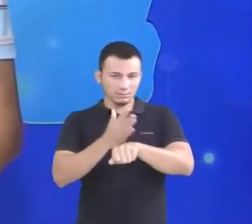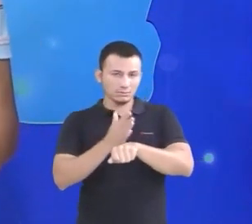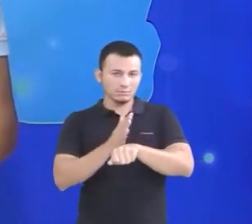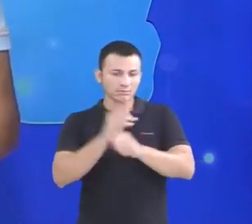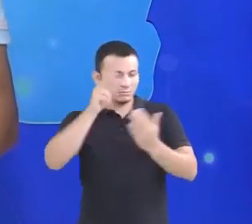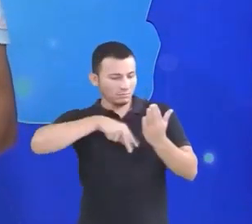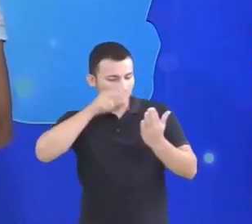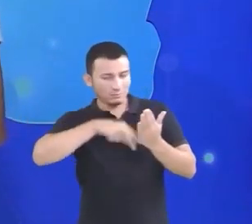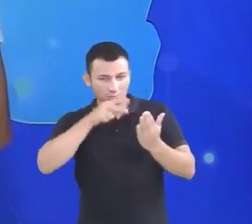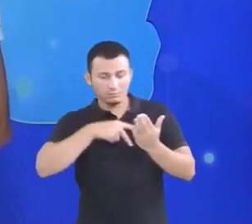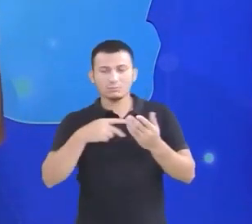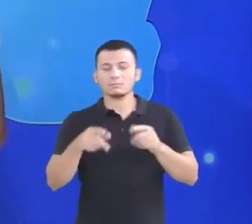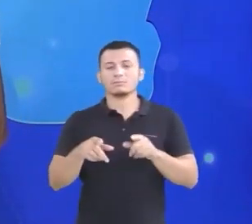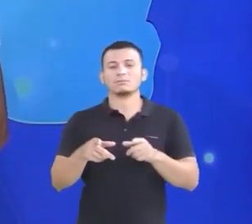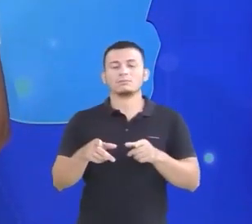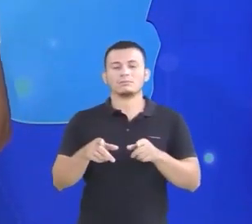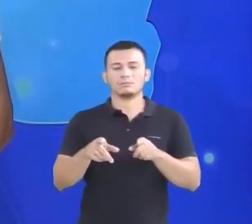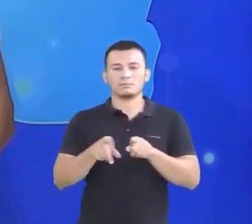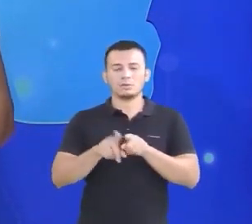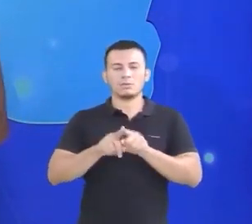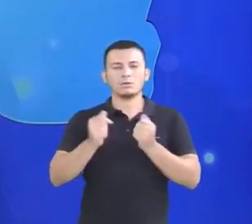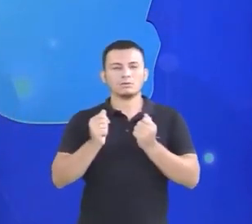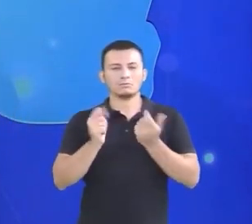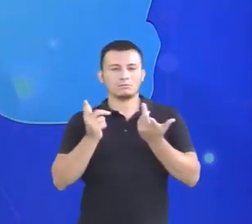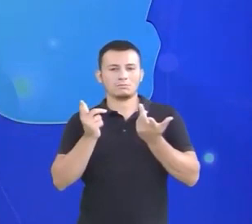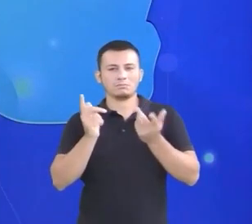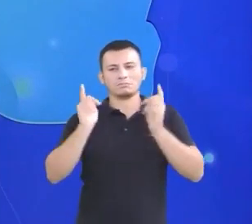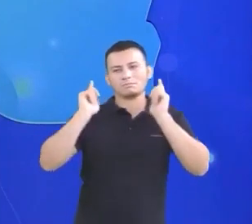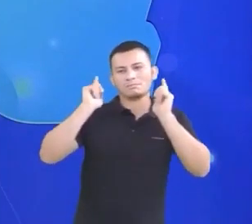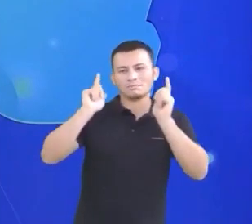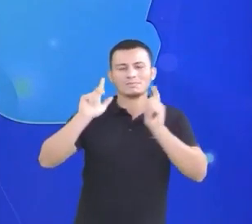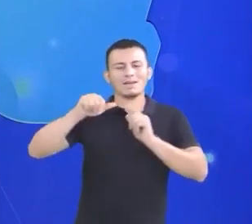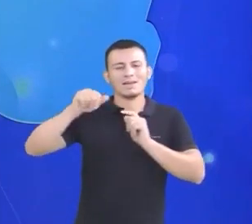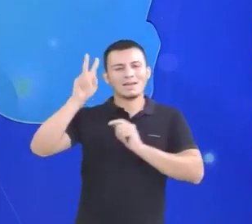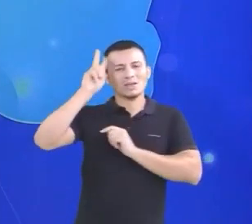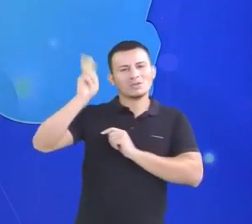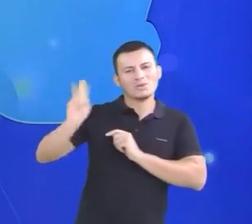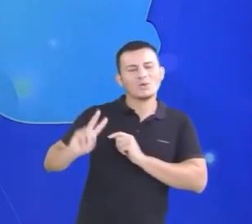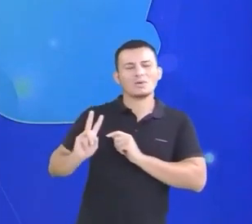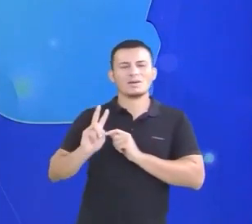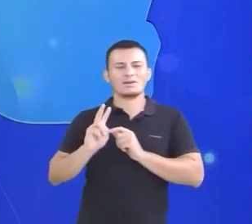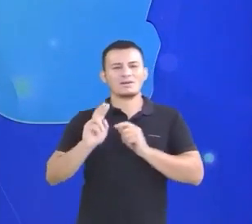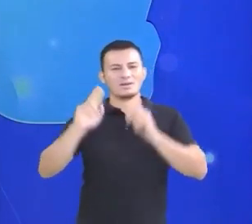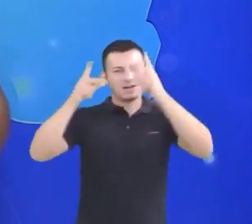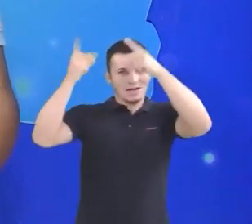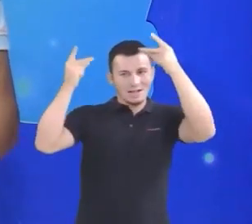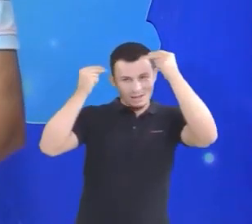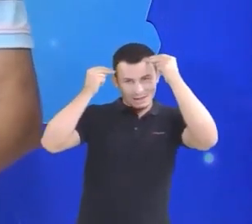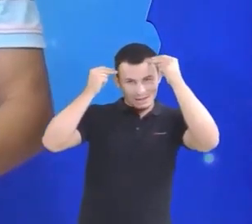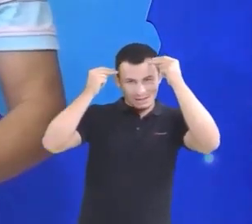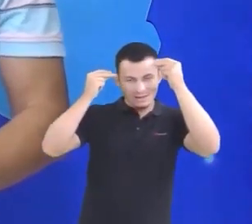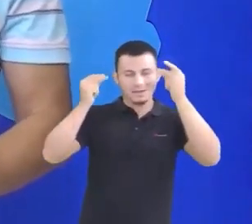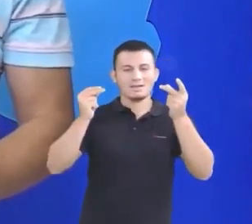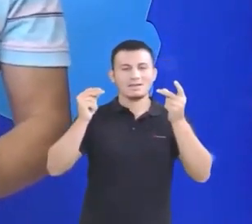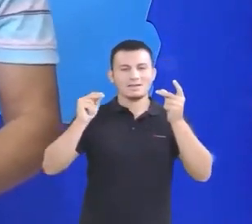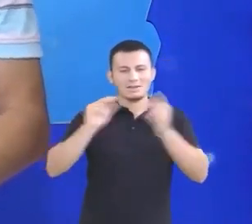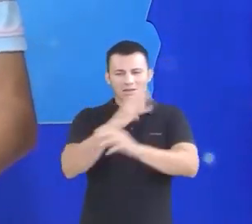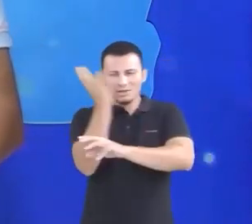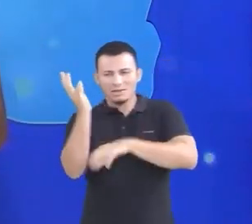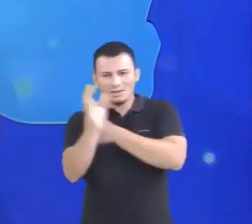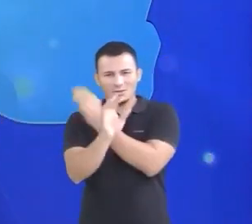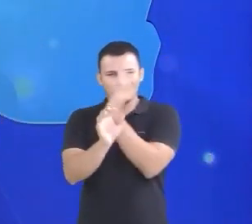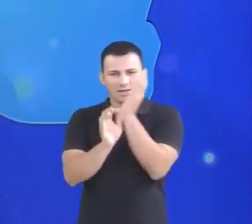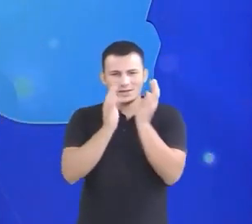estudamos, também serve como entretenimento. Alice no País das Maravilhas e O Gato de Botas são ótimas